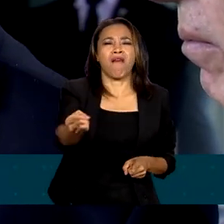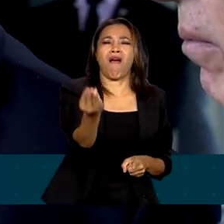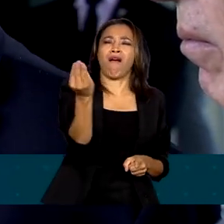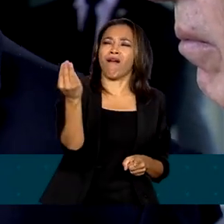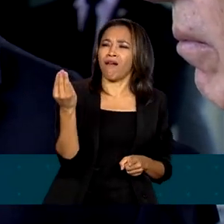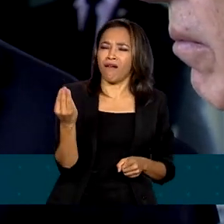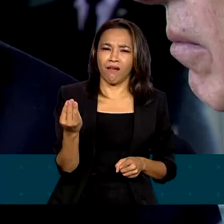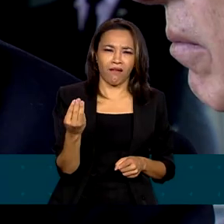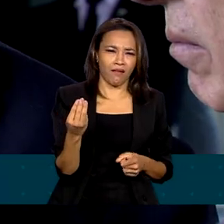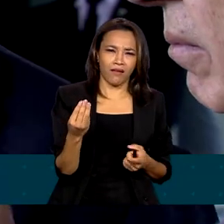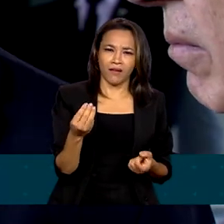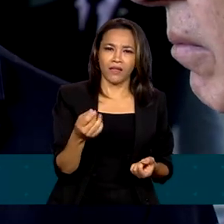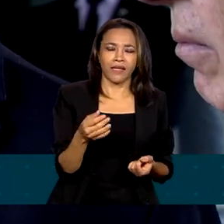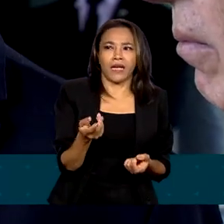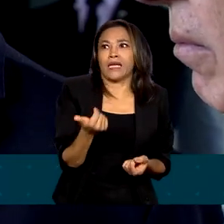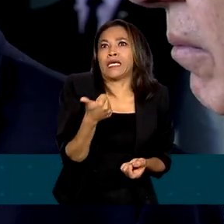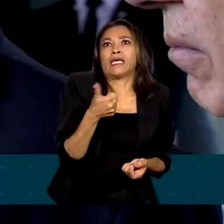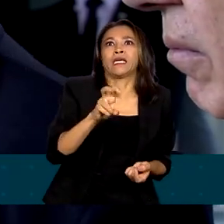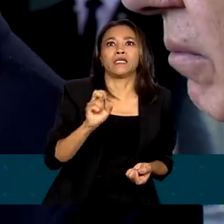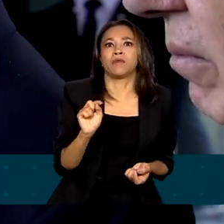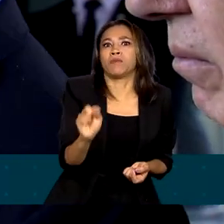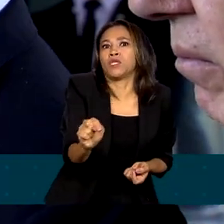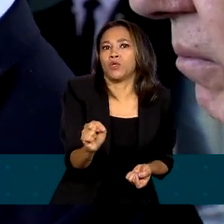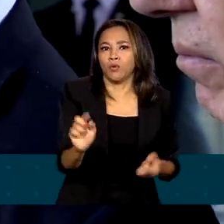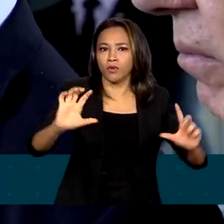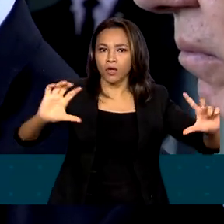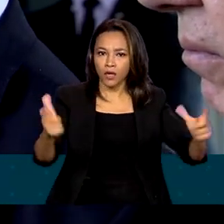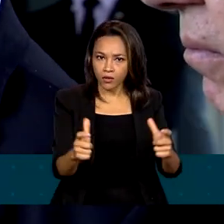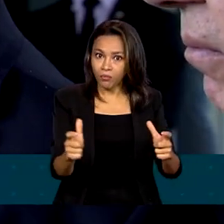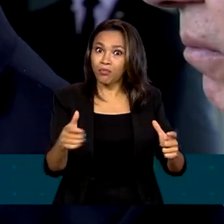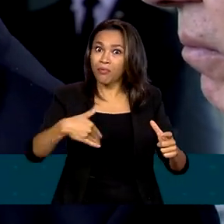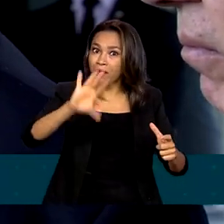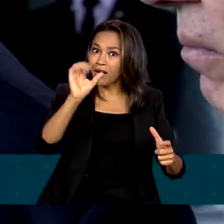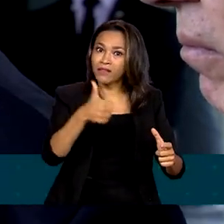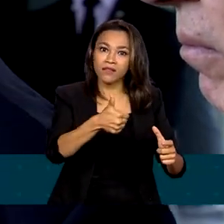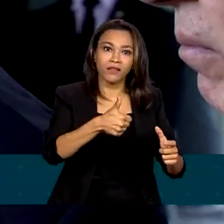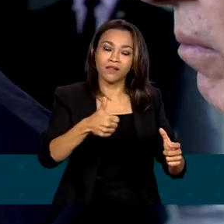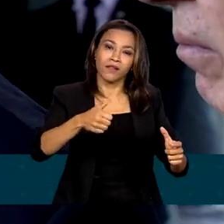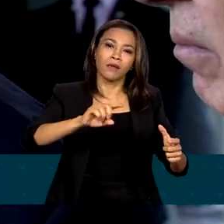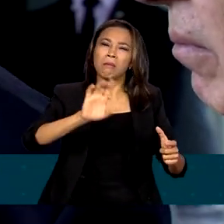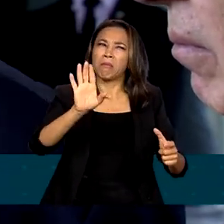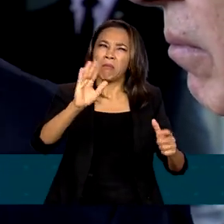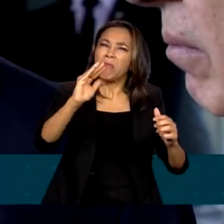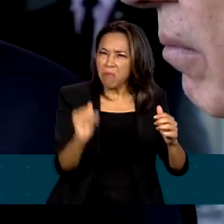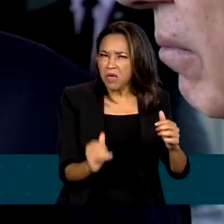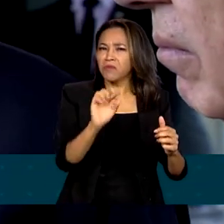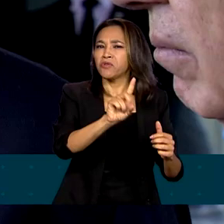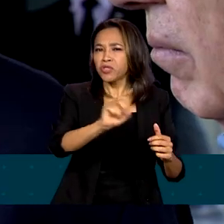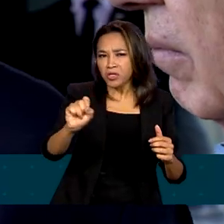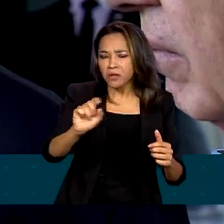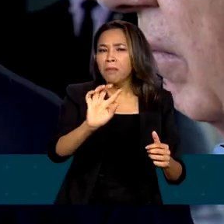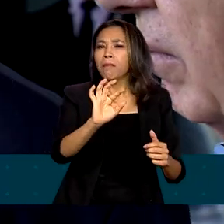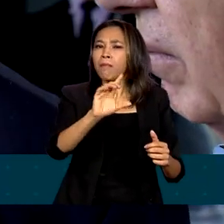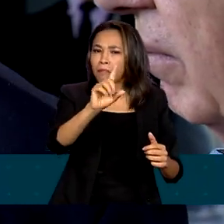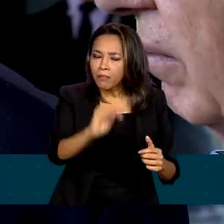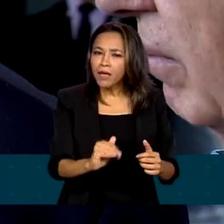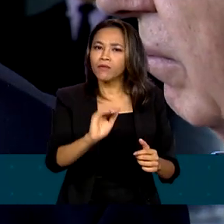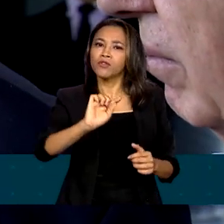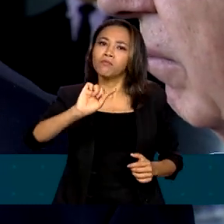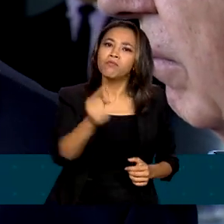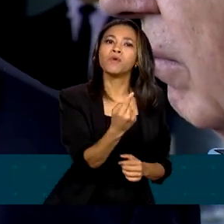pessoas, falava-se em 15 mil pessoas, para a escala de centenas, com certeza menos de mil. E essas pessoas que serão